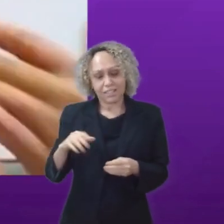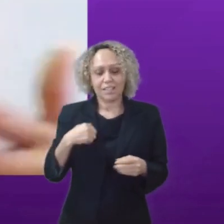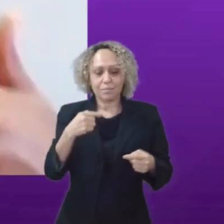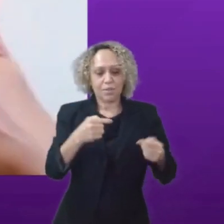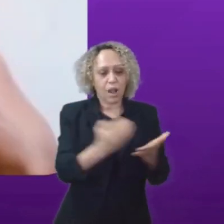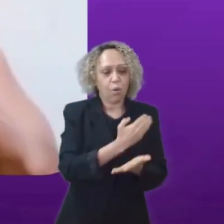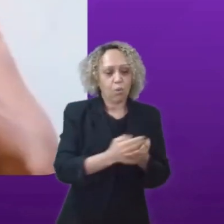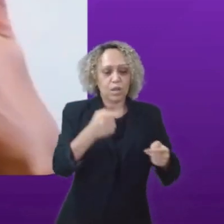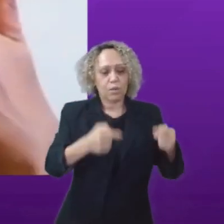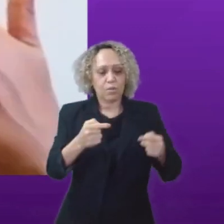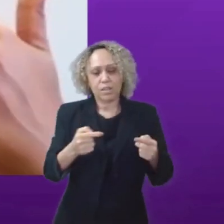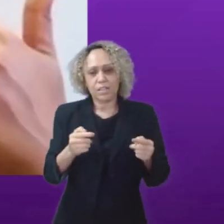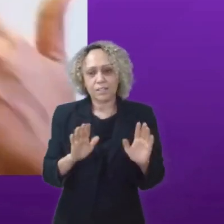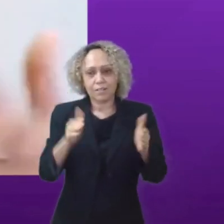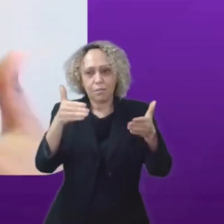um futuro,